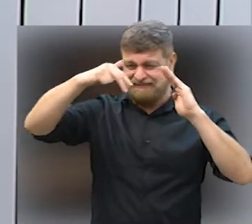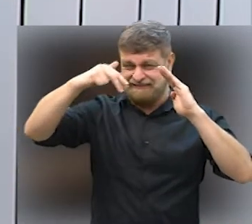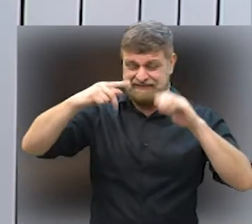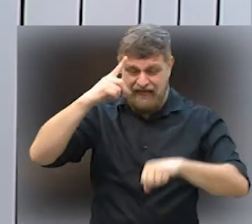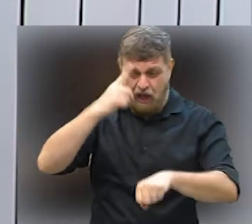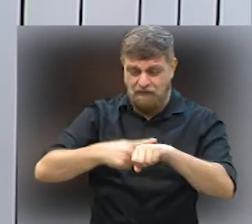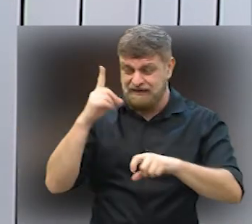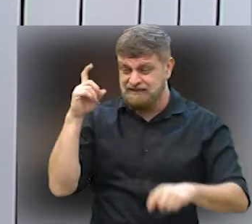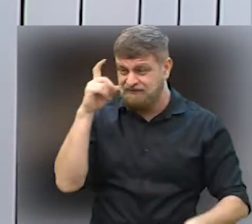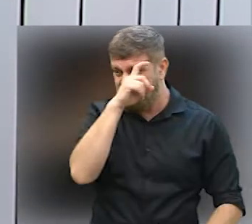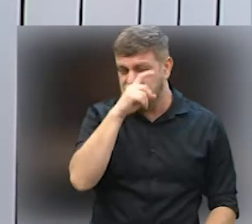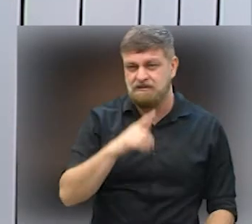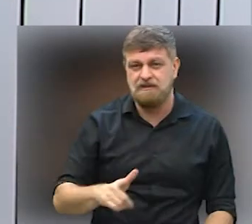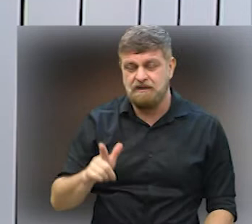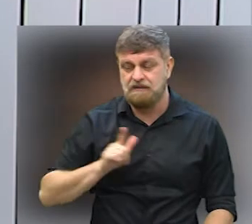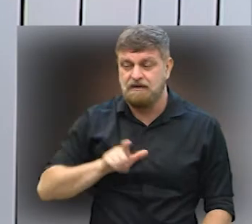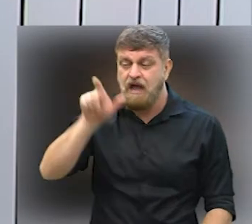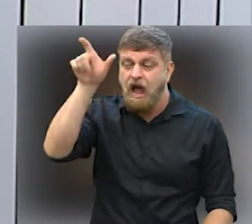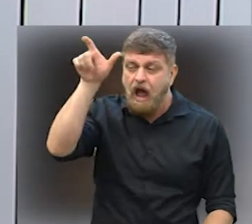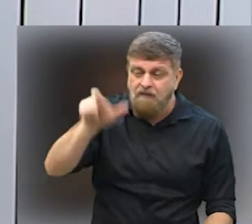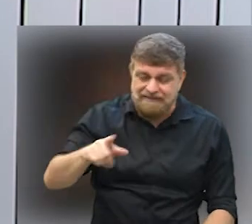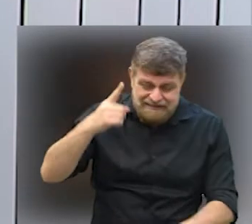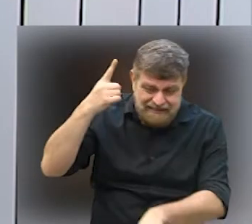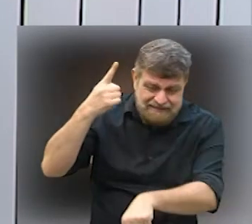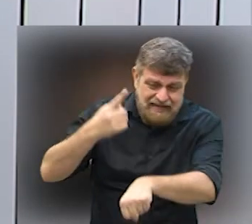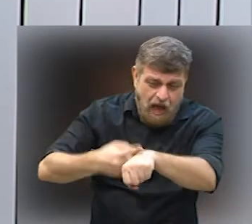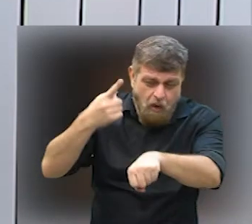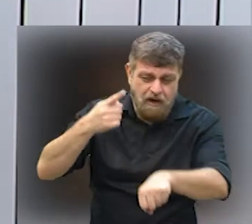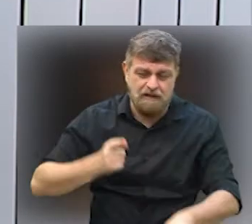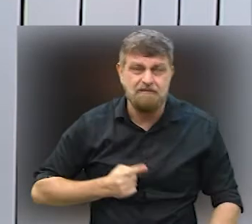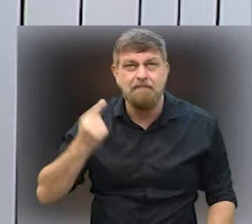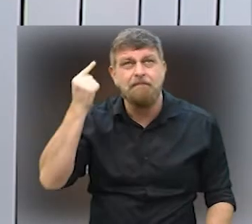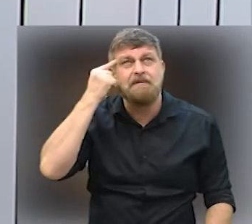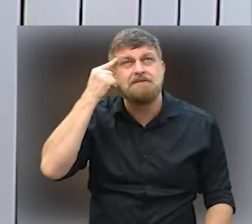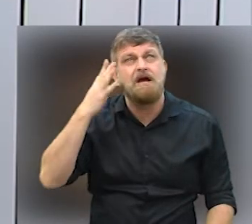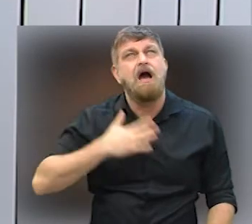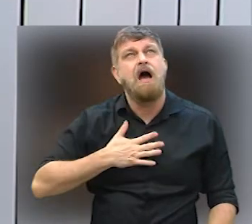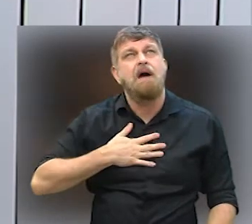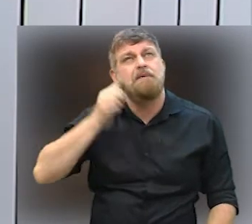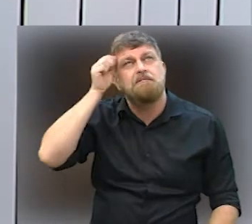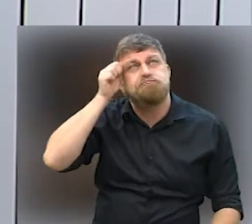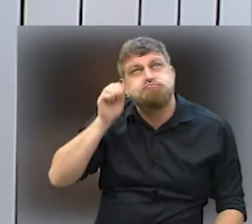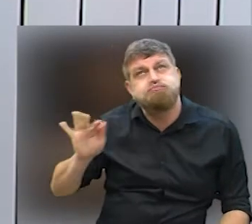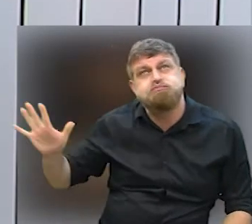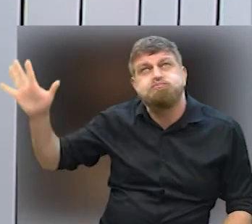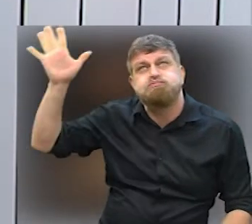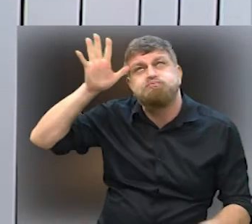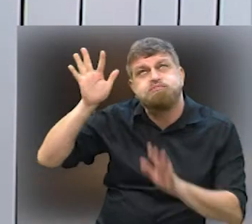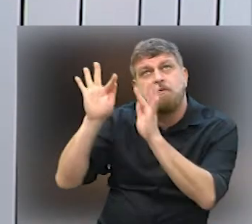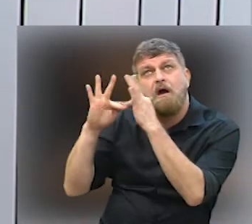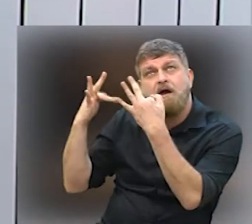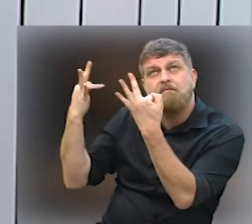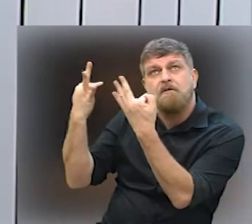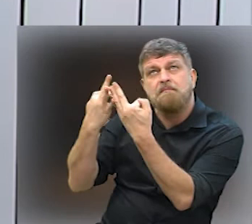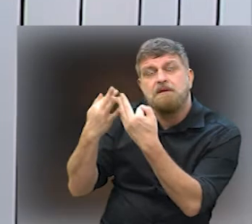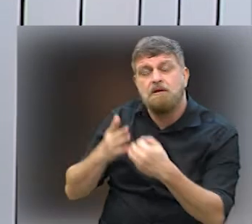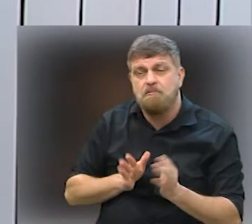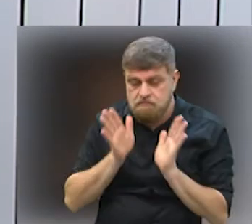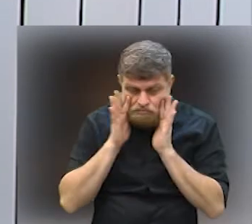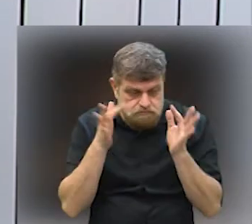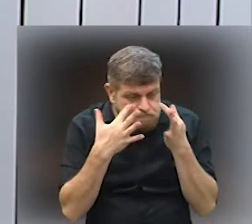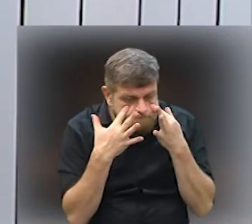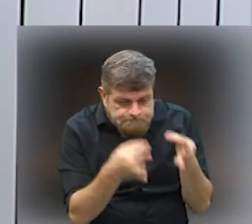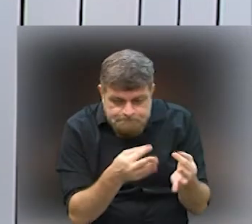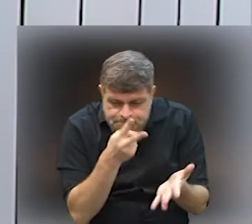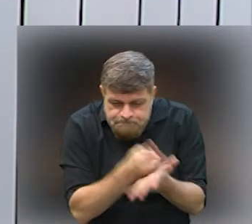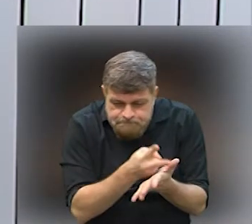de dificuldade, você, nesse momento, pensa na família para você poder conseguir? Ou a